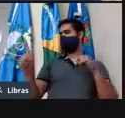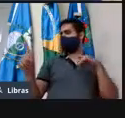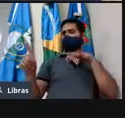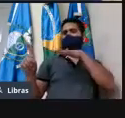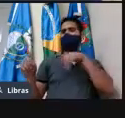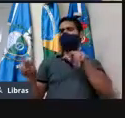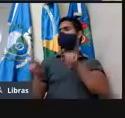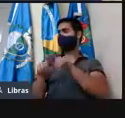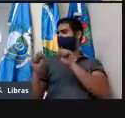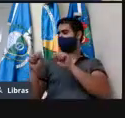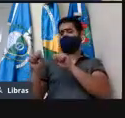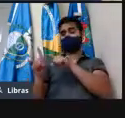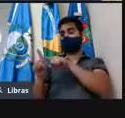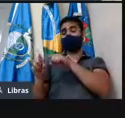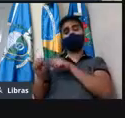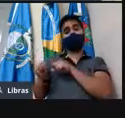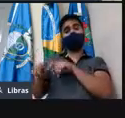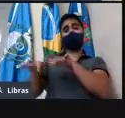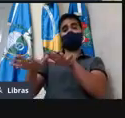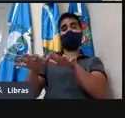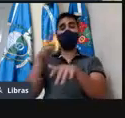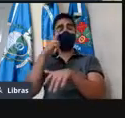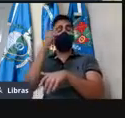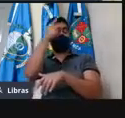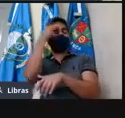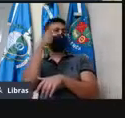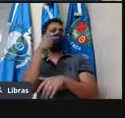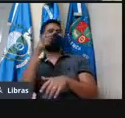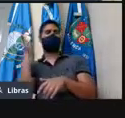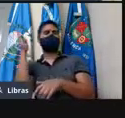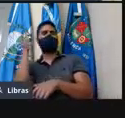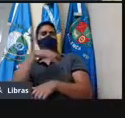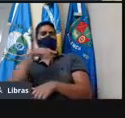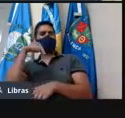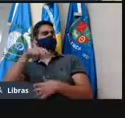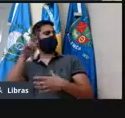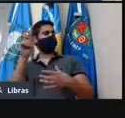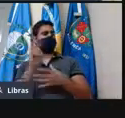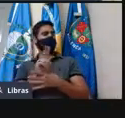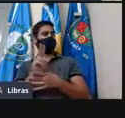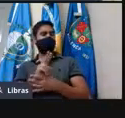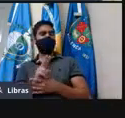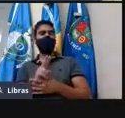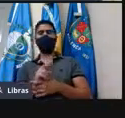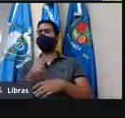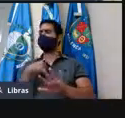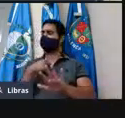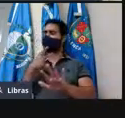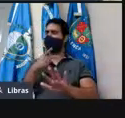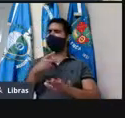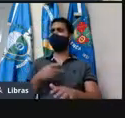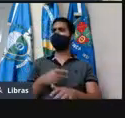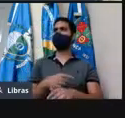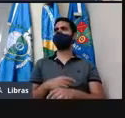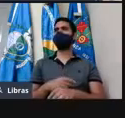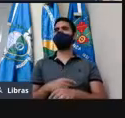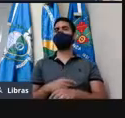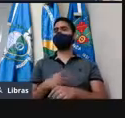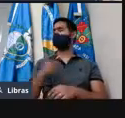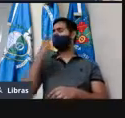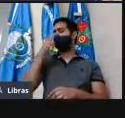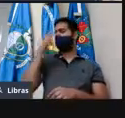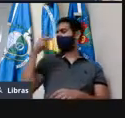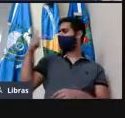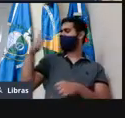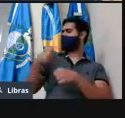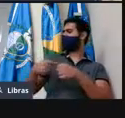ser vetores de transmissão. Eu vejo que as pessoas falam muito mal de Valença, e eu digo que às vezes a gente fala sempre do gramado do vizinho, mas